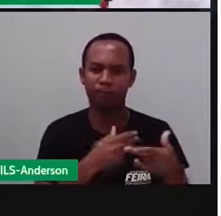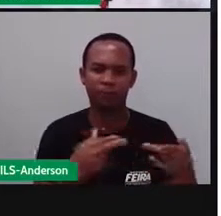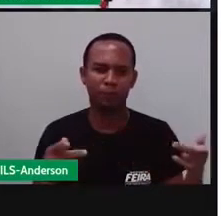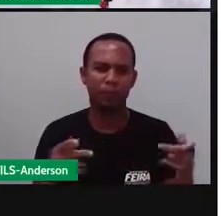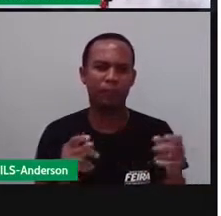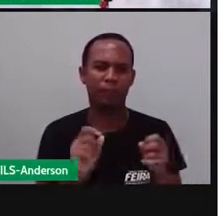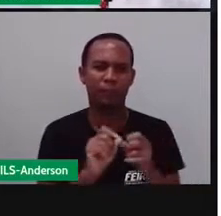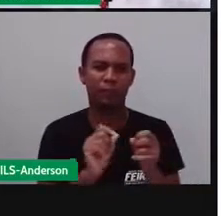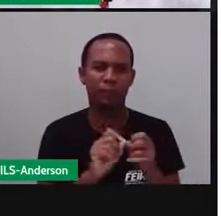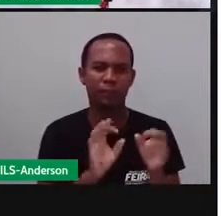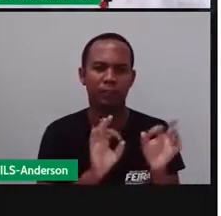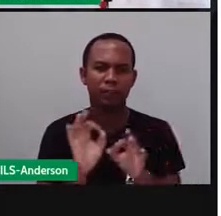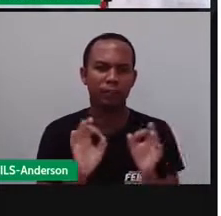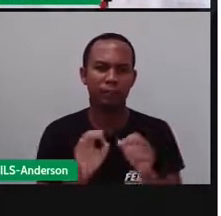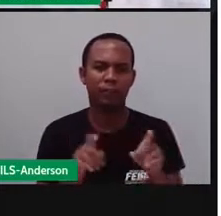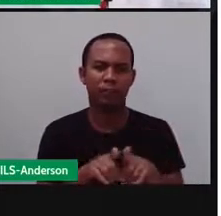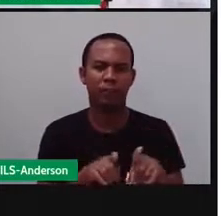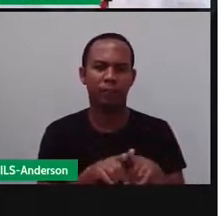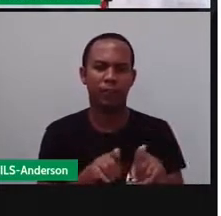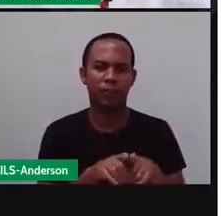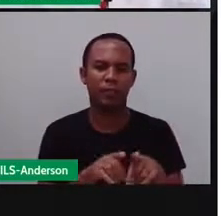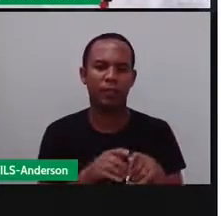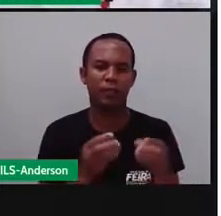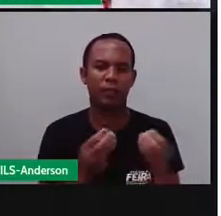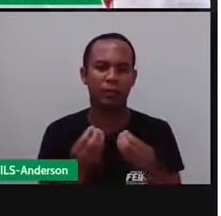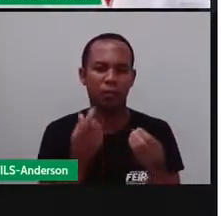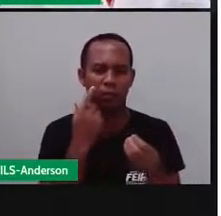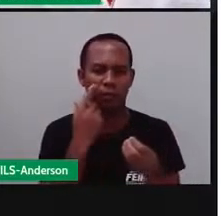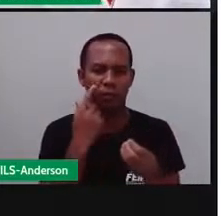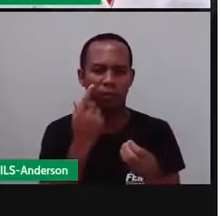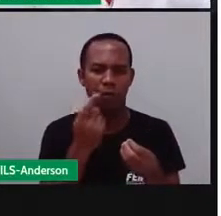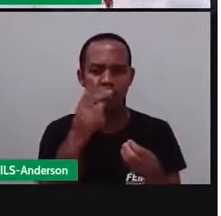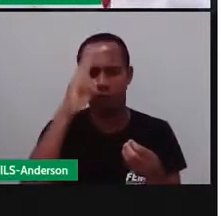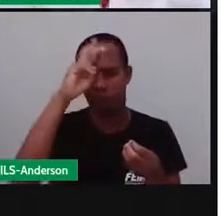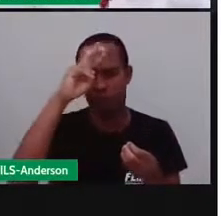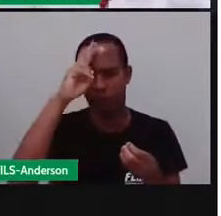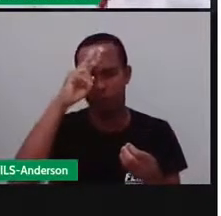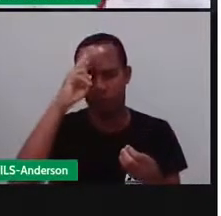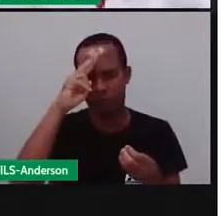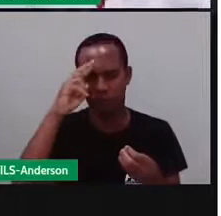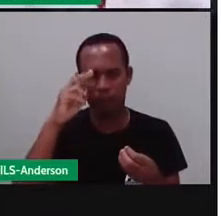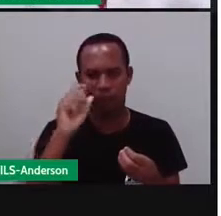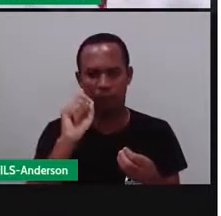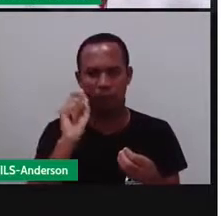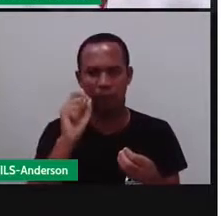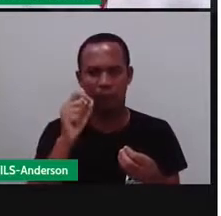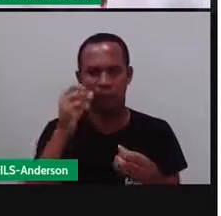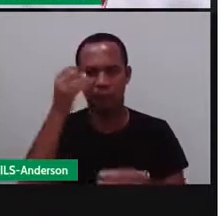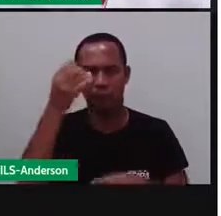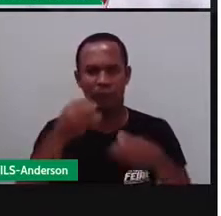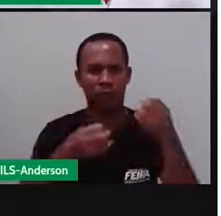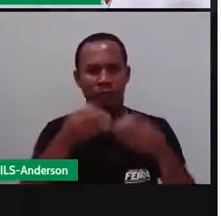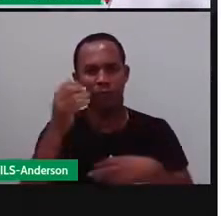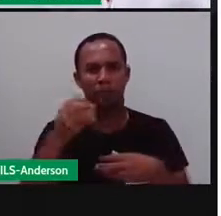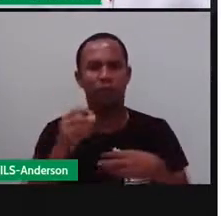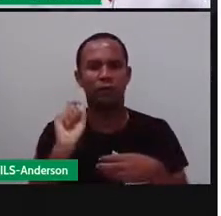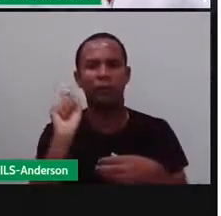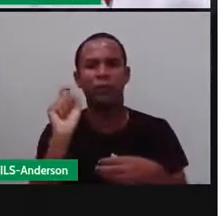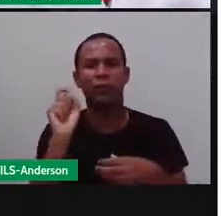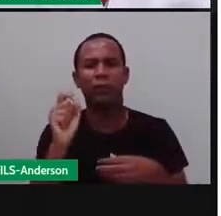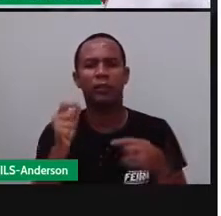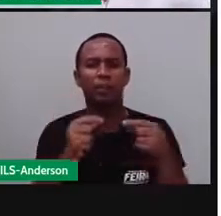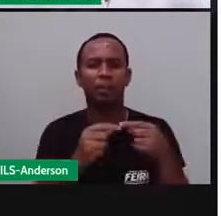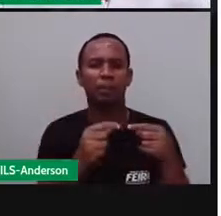que são feitas hoje, principalmente durante o quê? O período junino. Lembra lá quando a gente estava falando sobre receitas lá na aula de linguagens, que